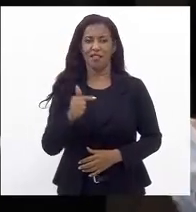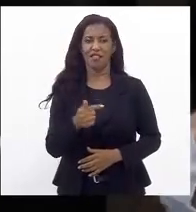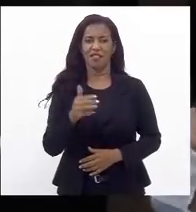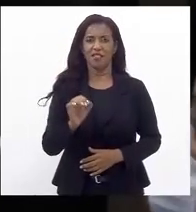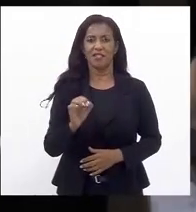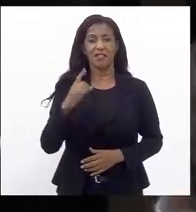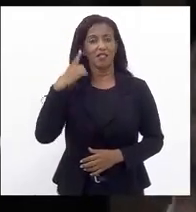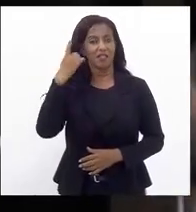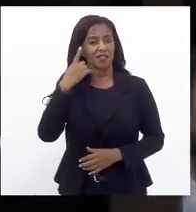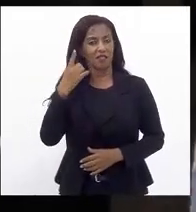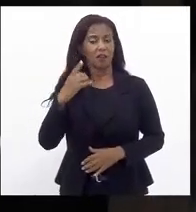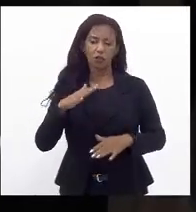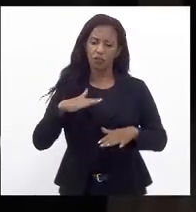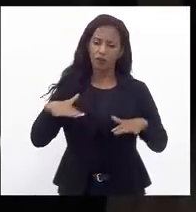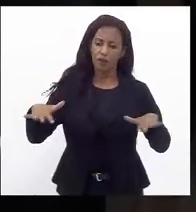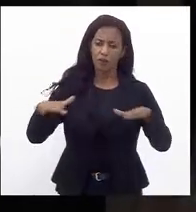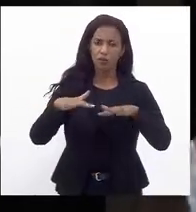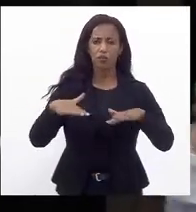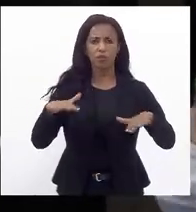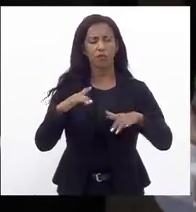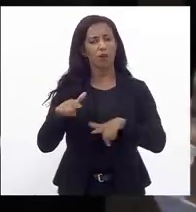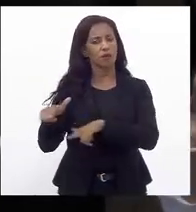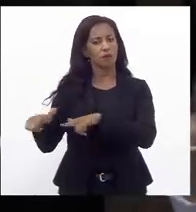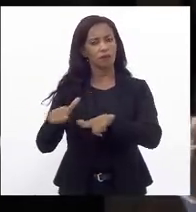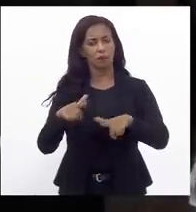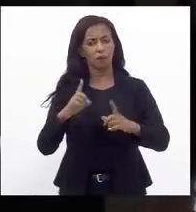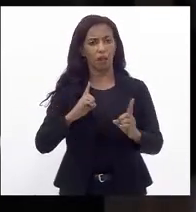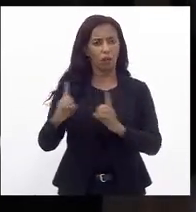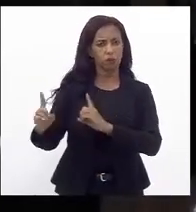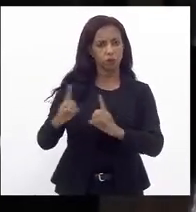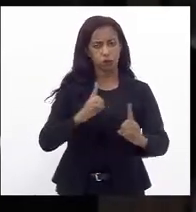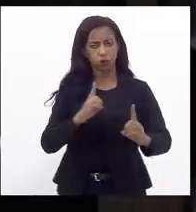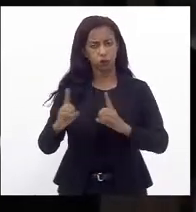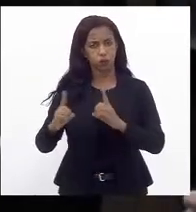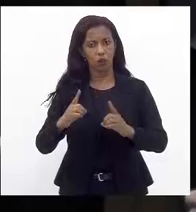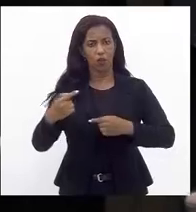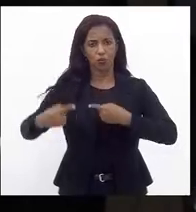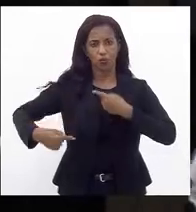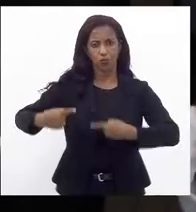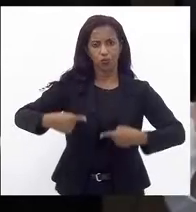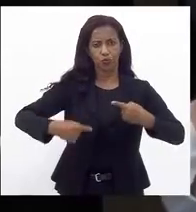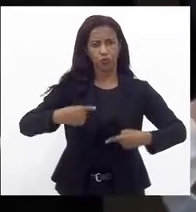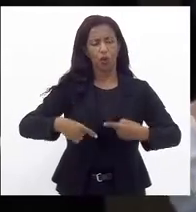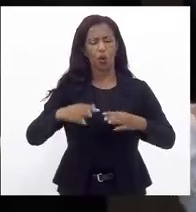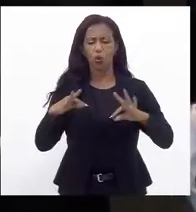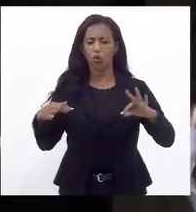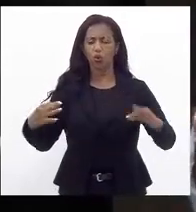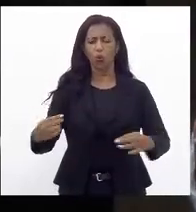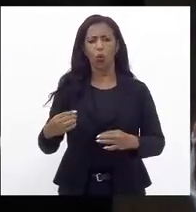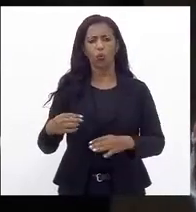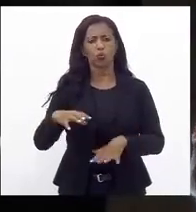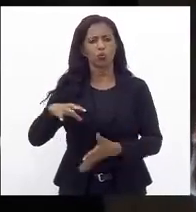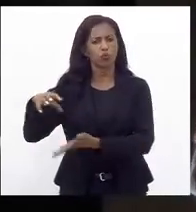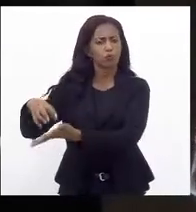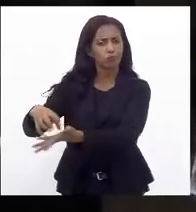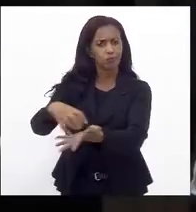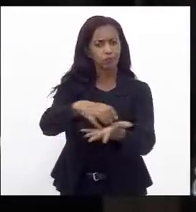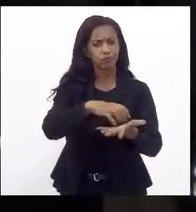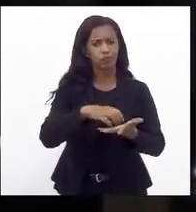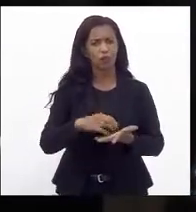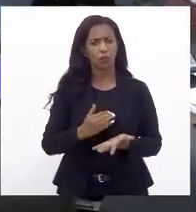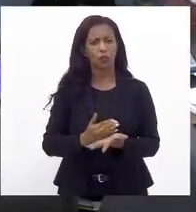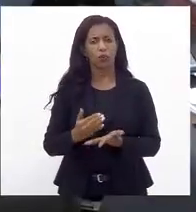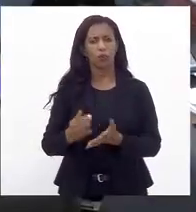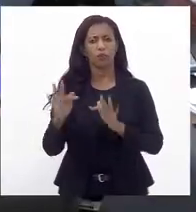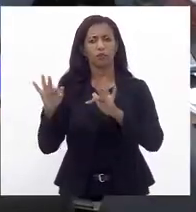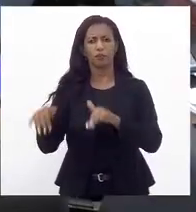70 deputados ficaram espaço para trabalhar o debate bem como os servidores o forte perde o musp do início